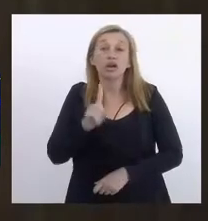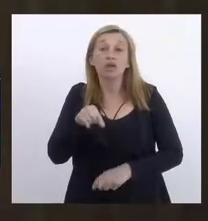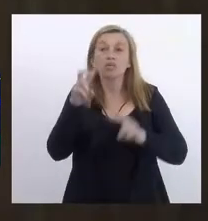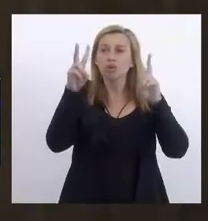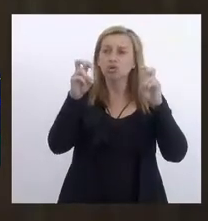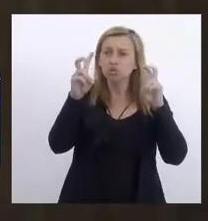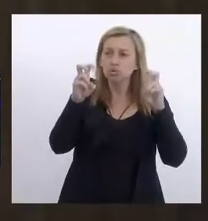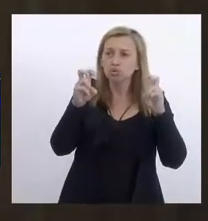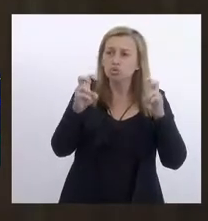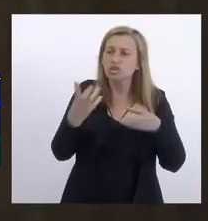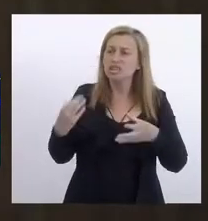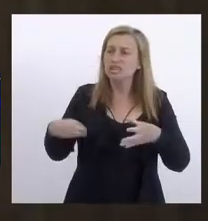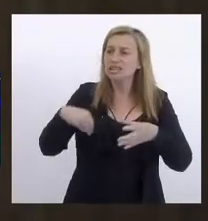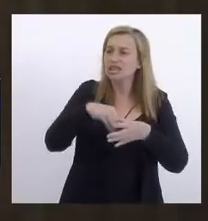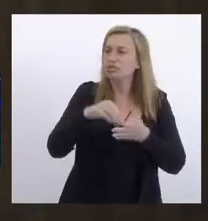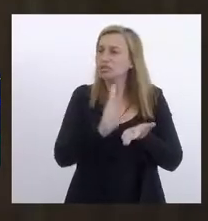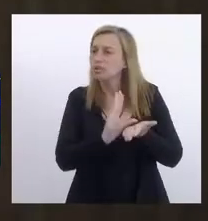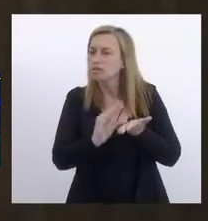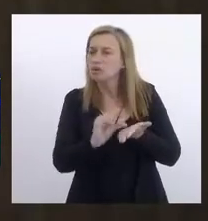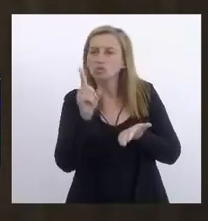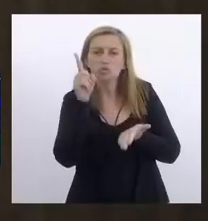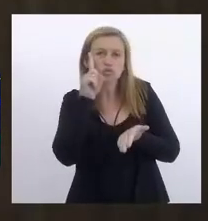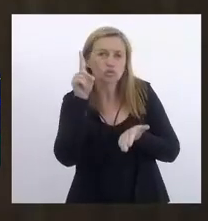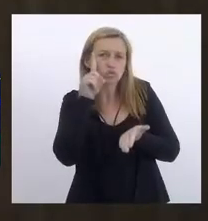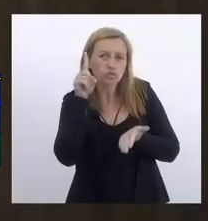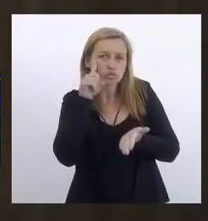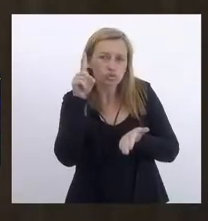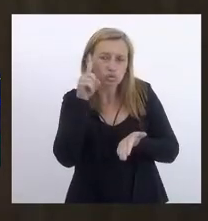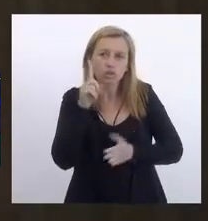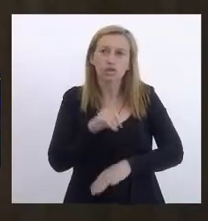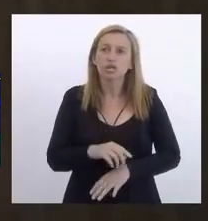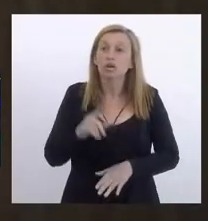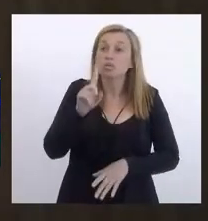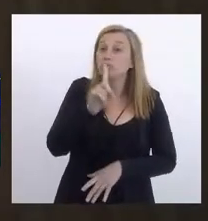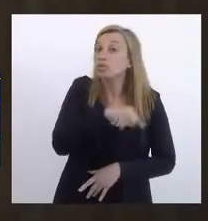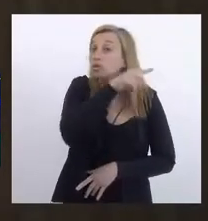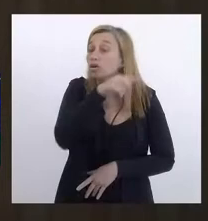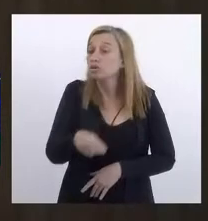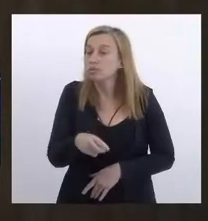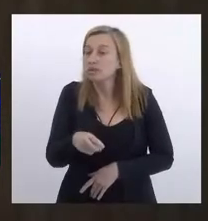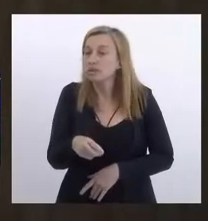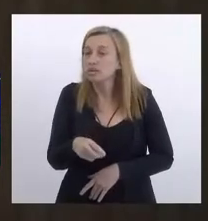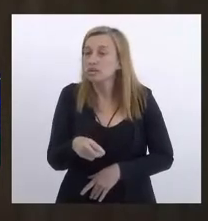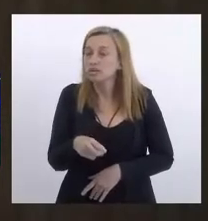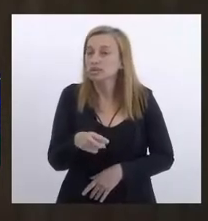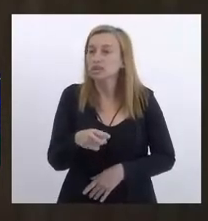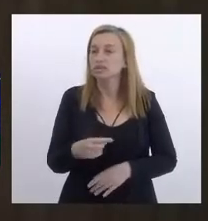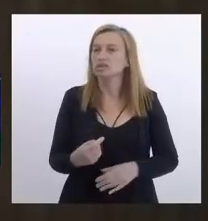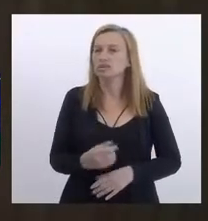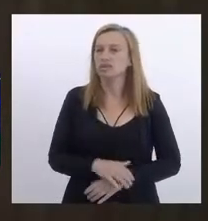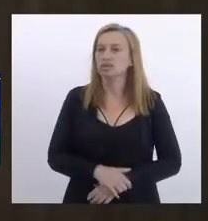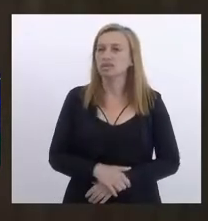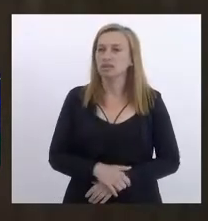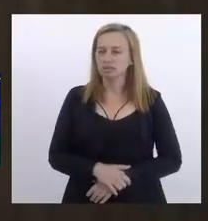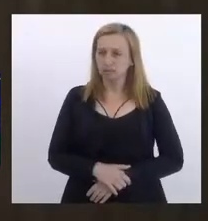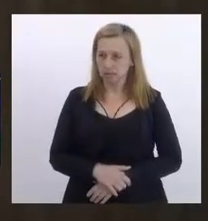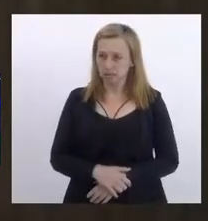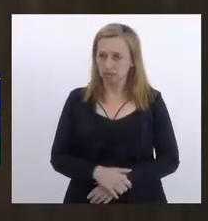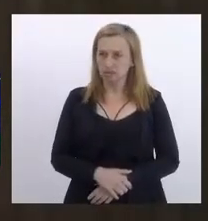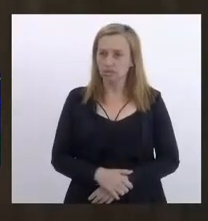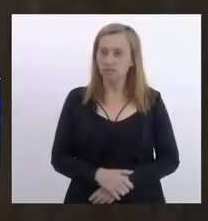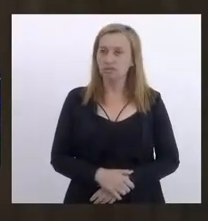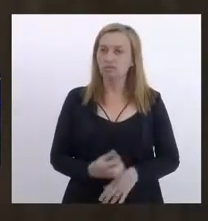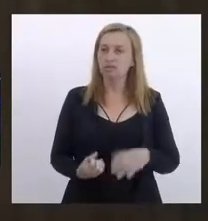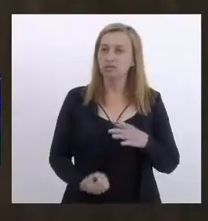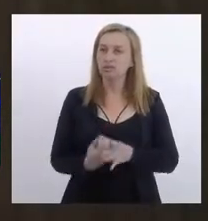tem estado na pauta aí no dia a dia. Dispõe sobre proibir a instalação, adequação e